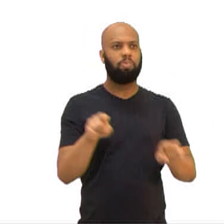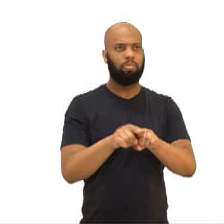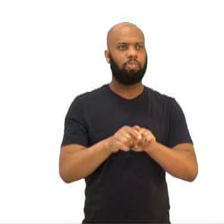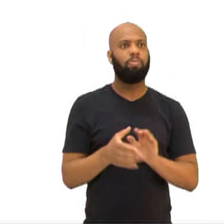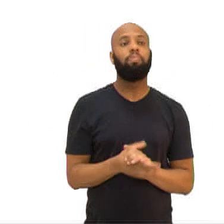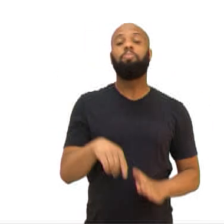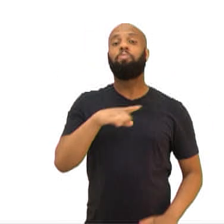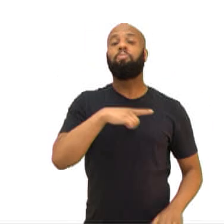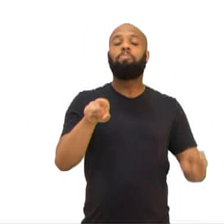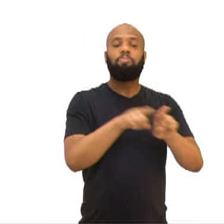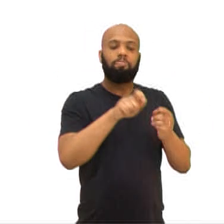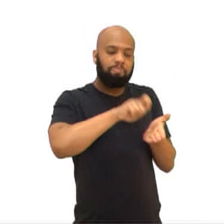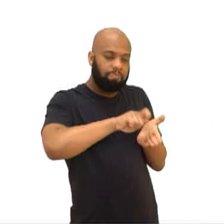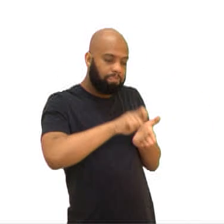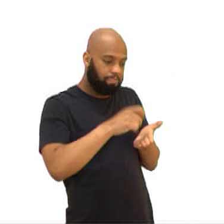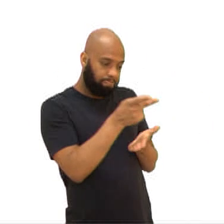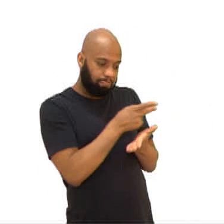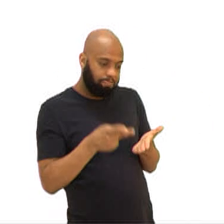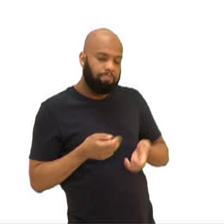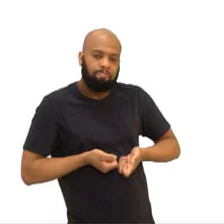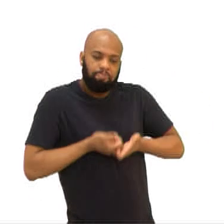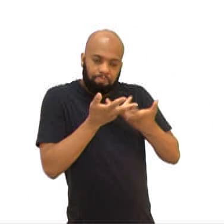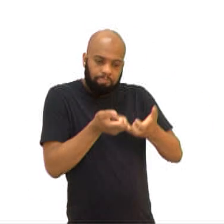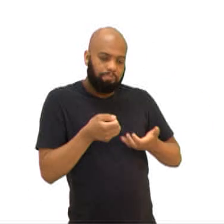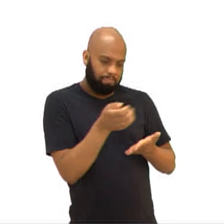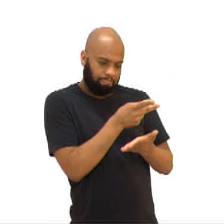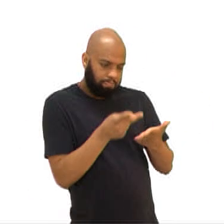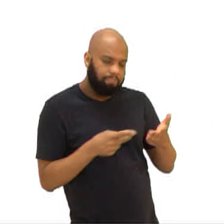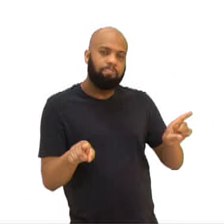além dos poetas literários que fizeram todo o movimento,